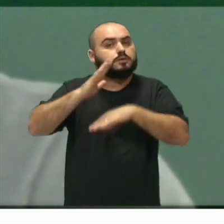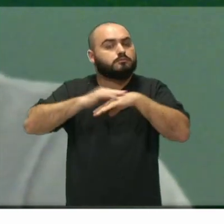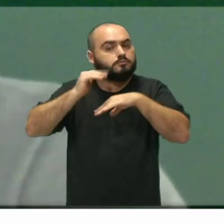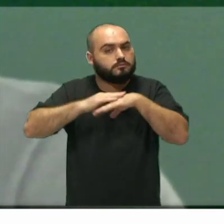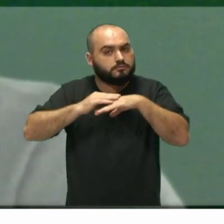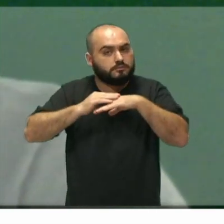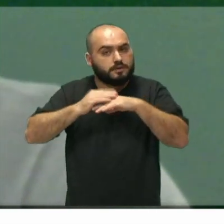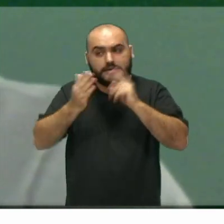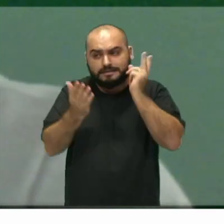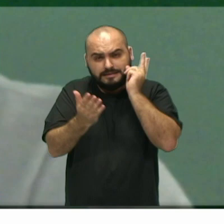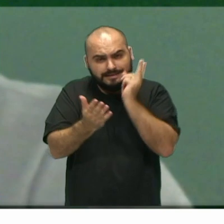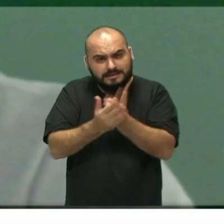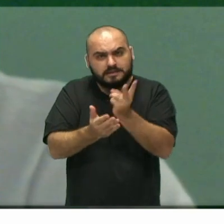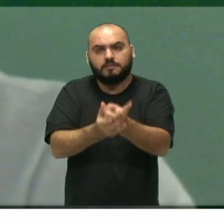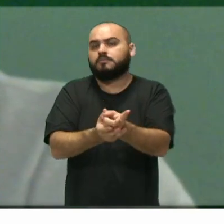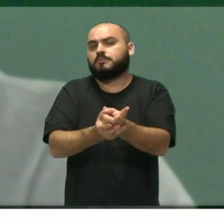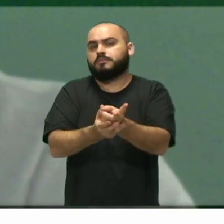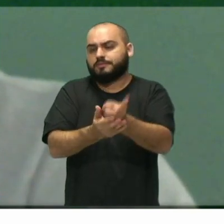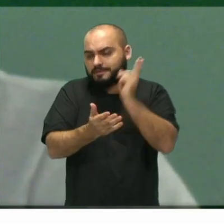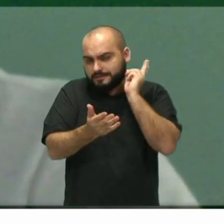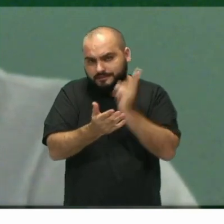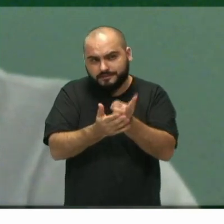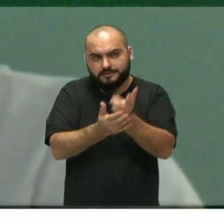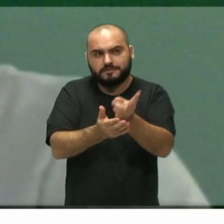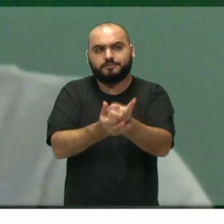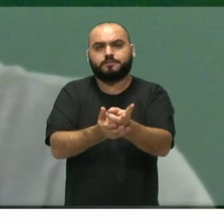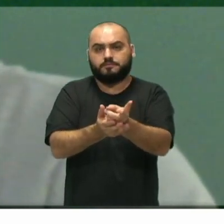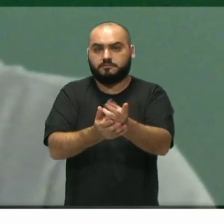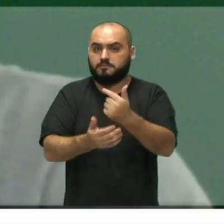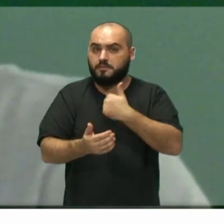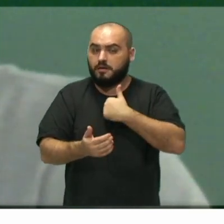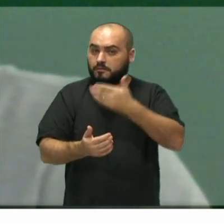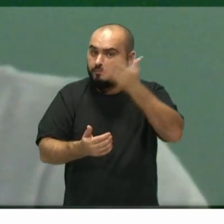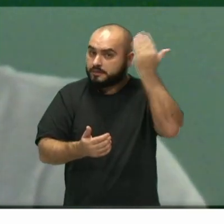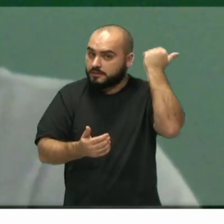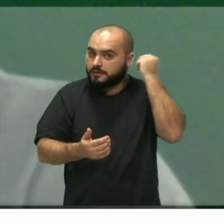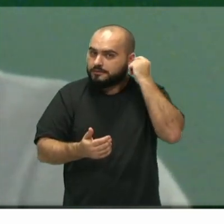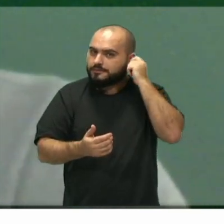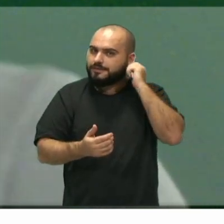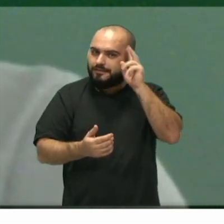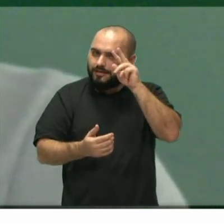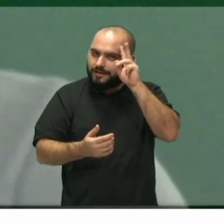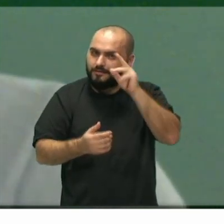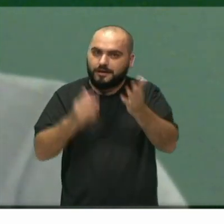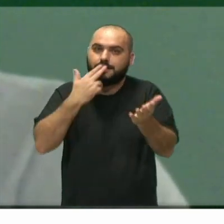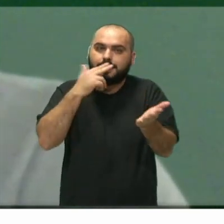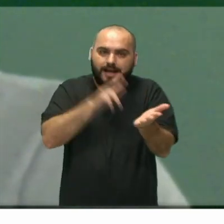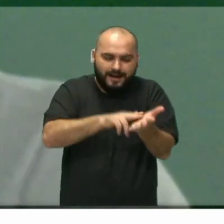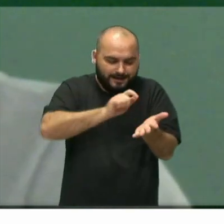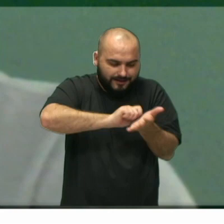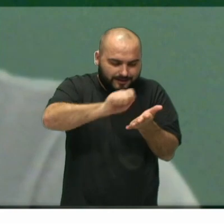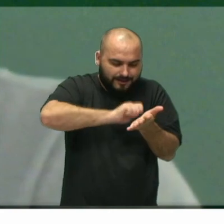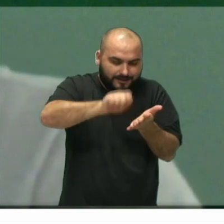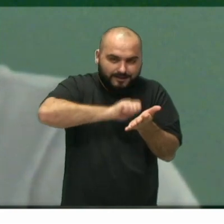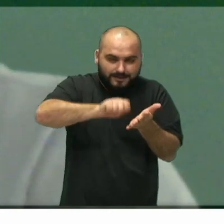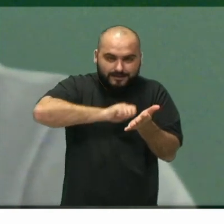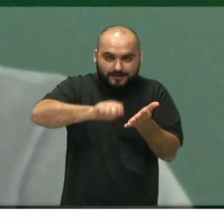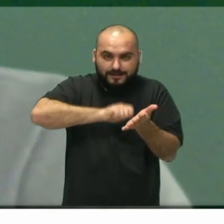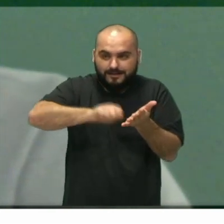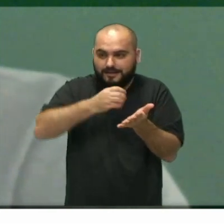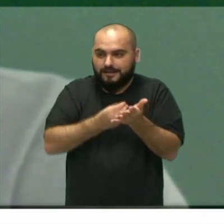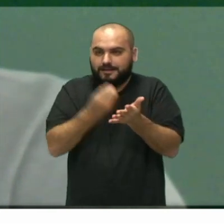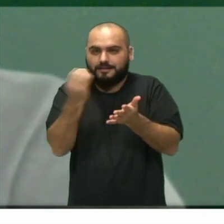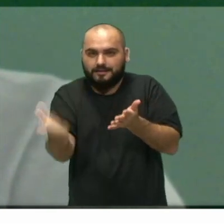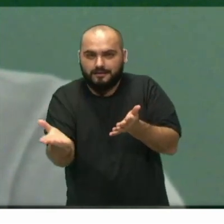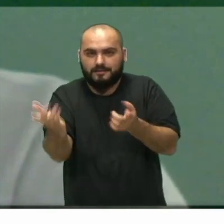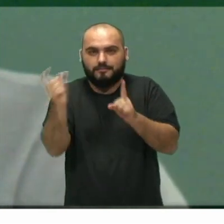Sempre foi assim, da gente poder... eu sou do tempo que ainda se escreviam cartas e a gente podia escrever cartas e